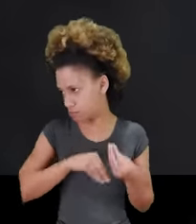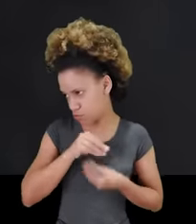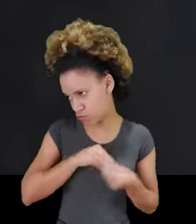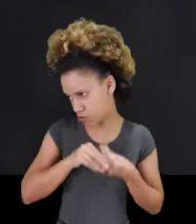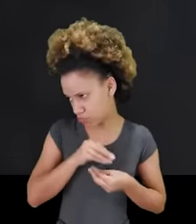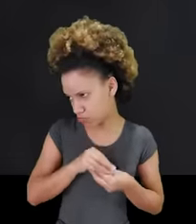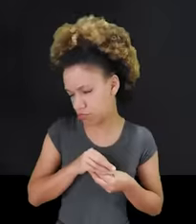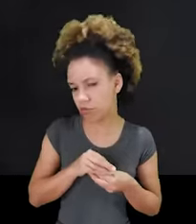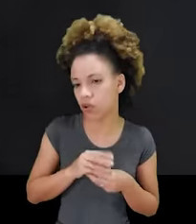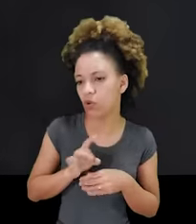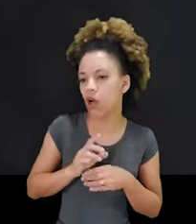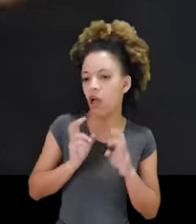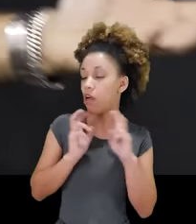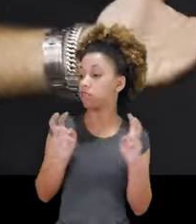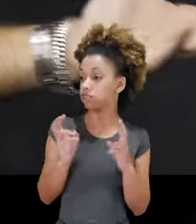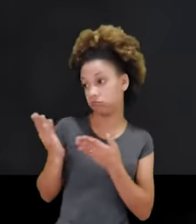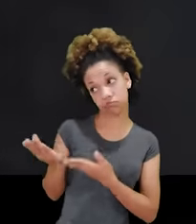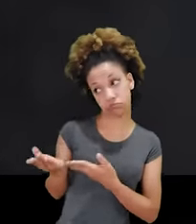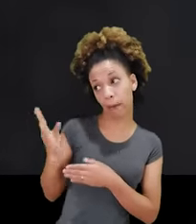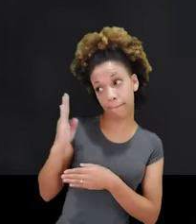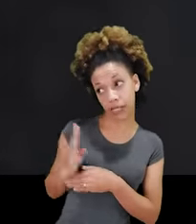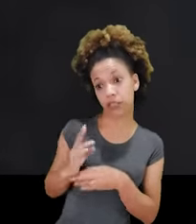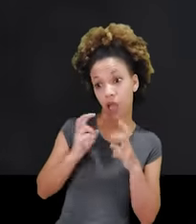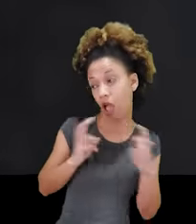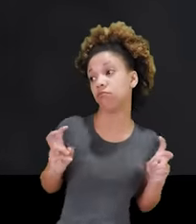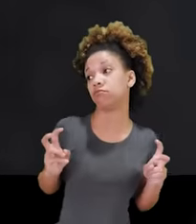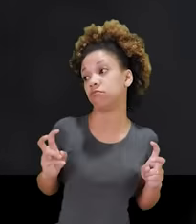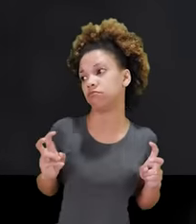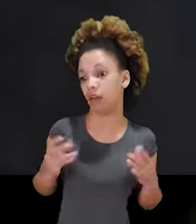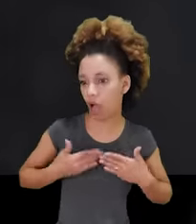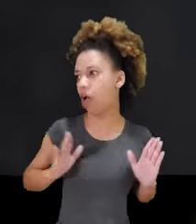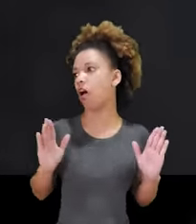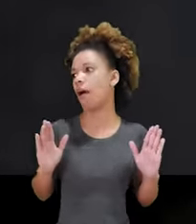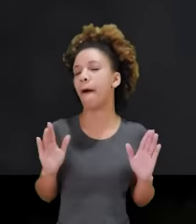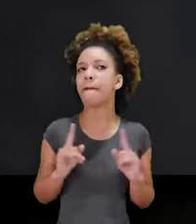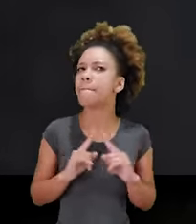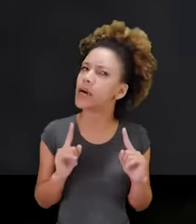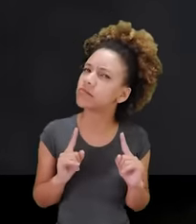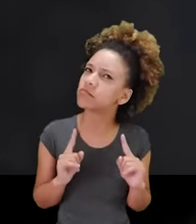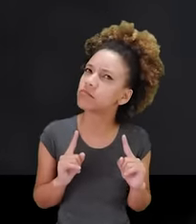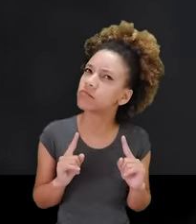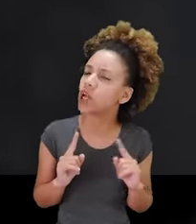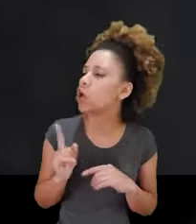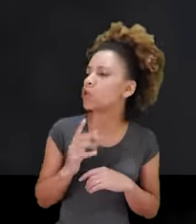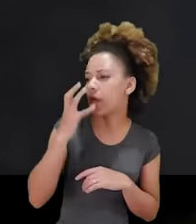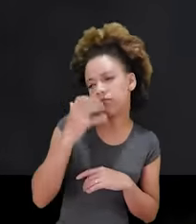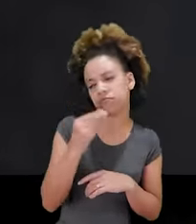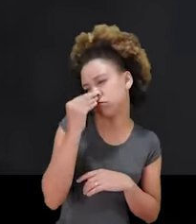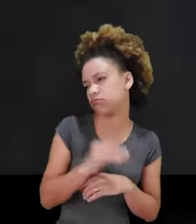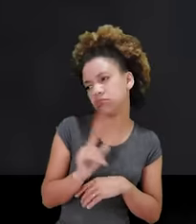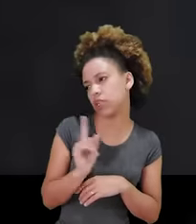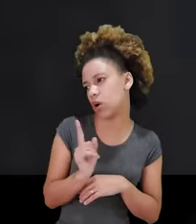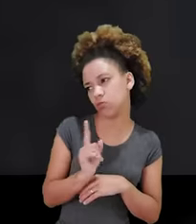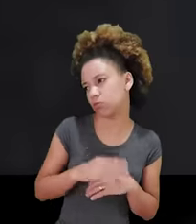tão expansivos como, por exemplo, vocês. Sim. Brasileiros, mas não é aquela frieza